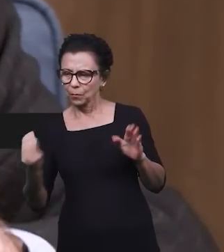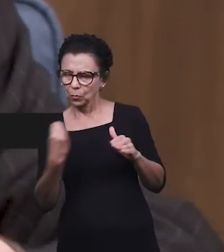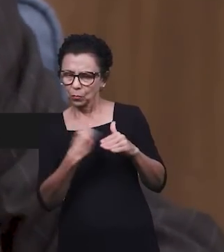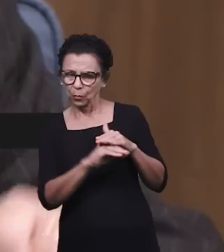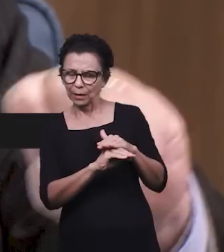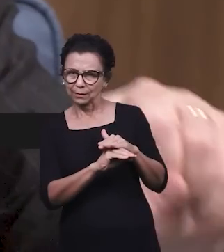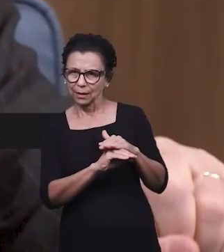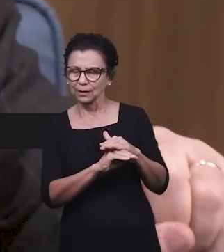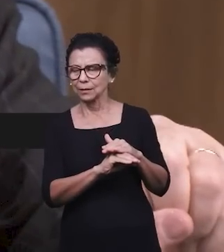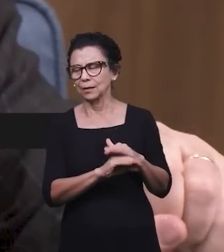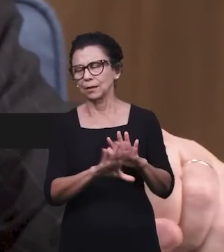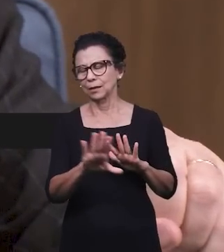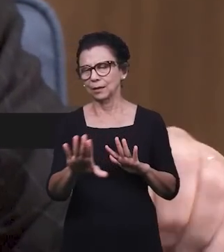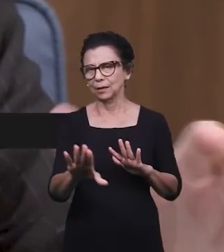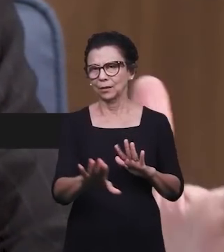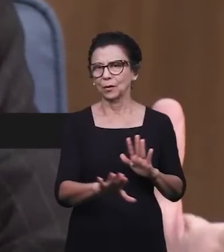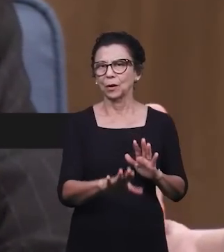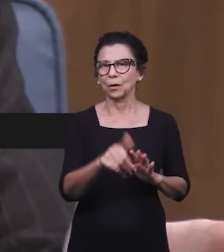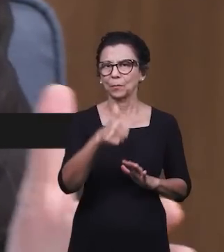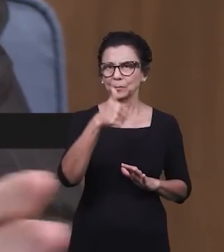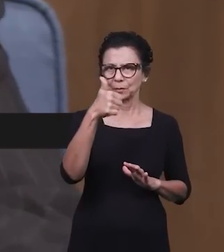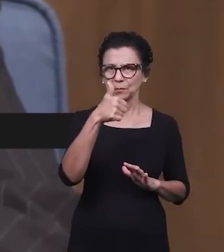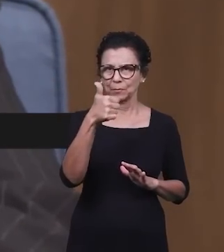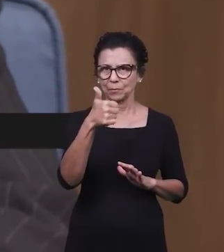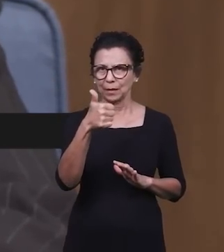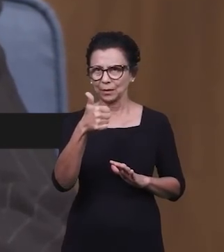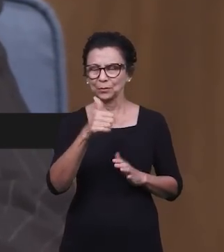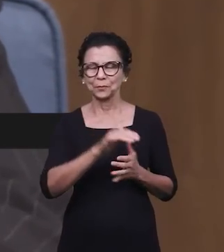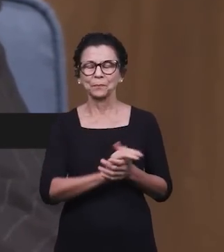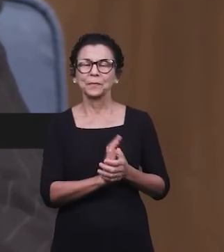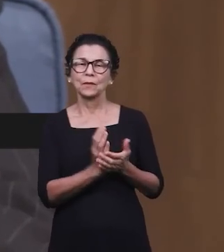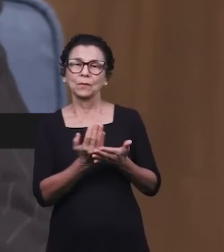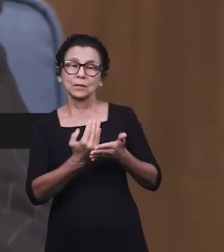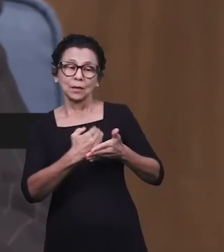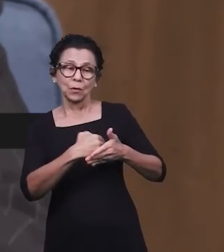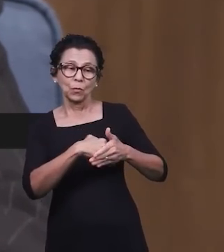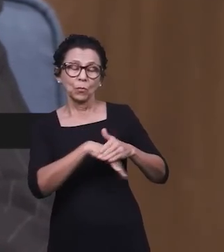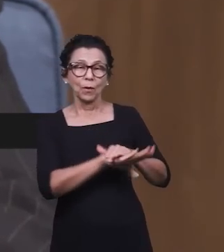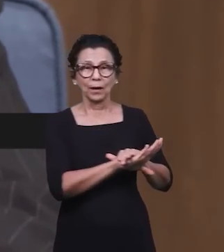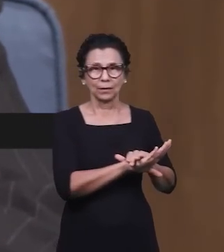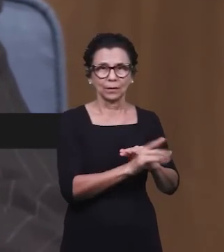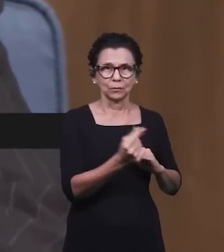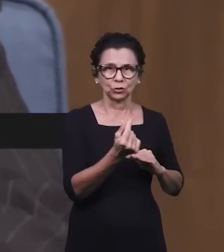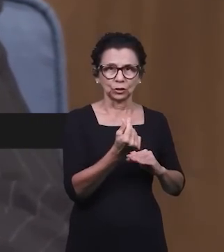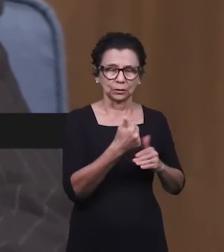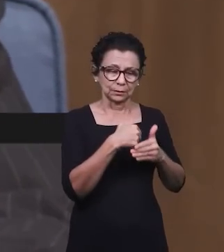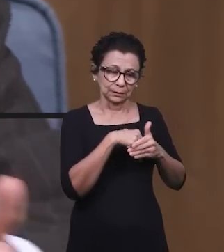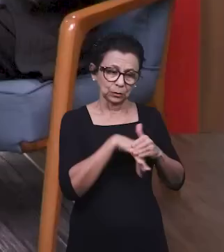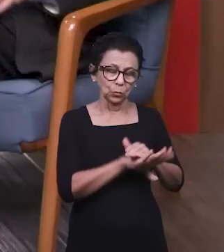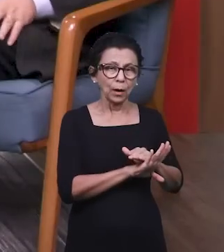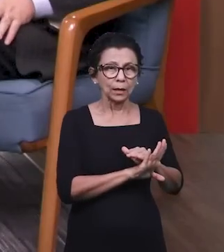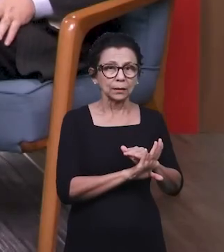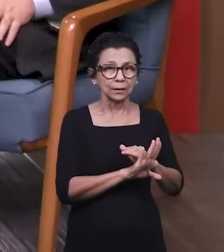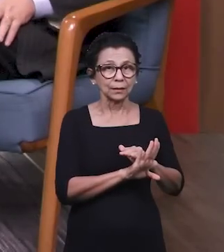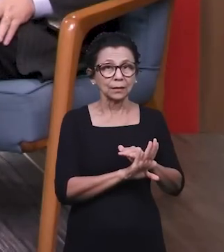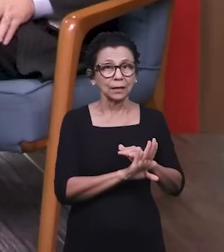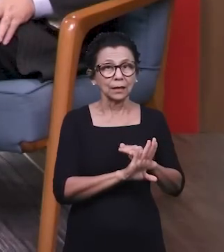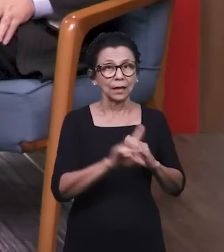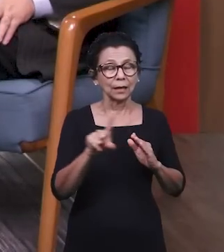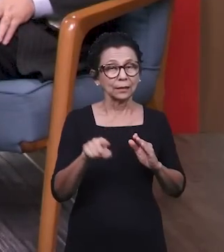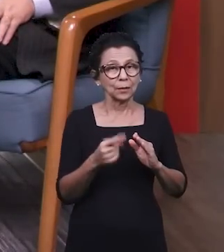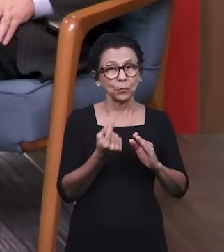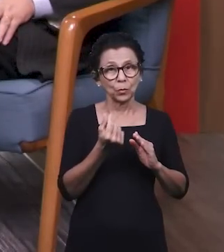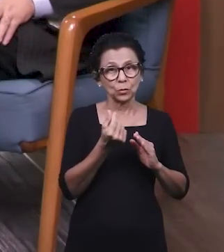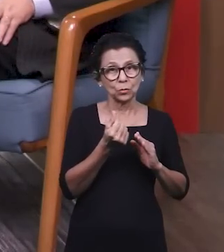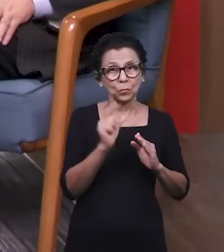Primeiro você separa o que você vai investir e depois você vai viver o resto do mês com o que você tem. Não é isso? Isso, inclusive, não é nenhuma dica